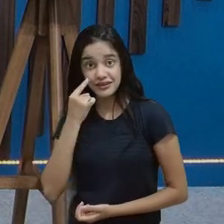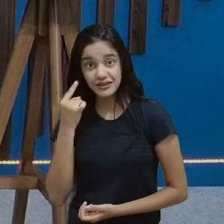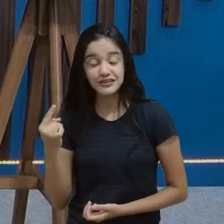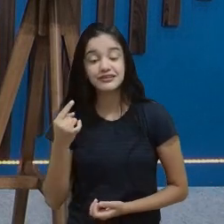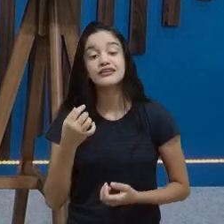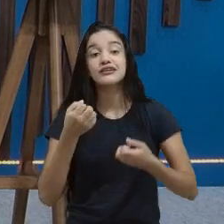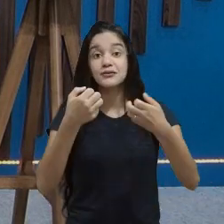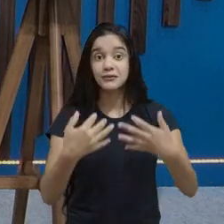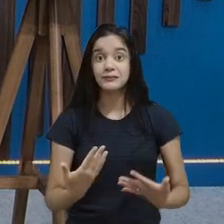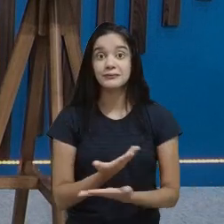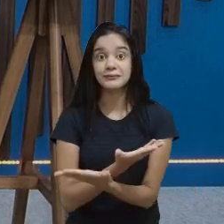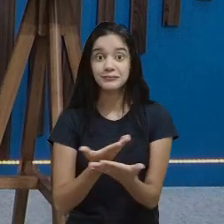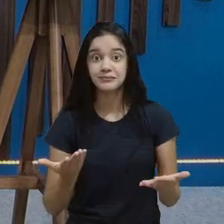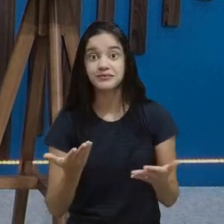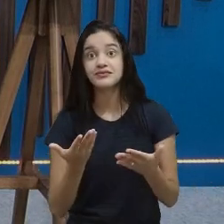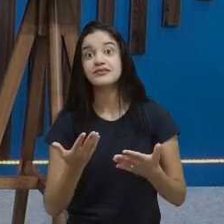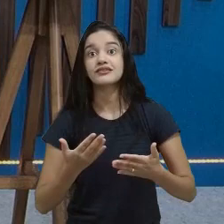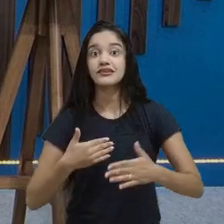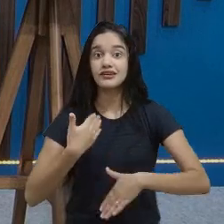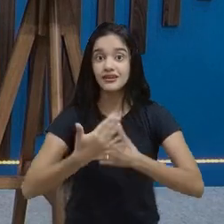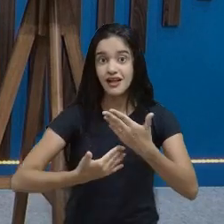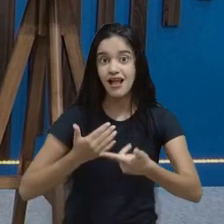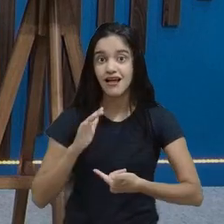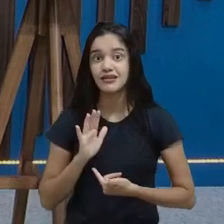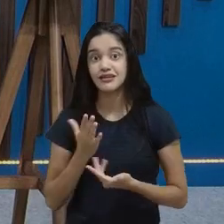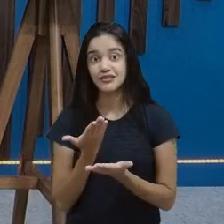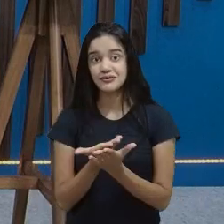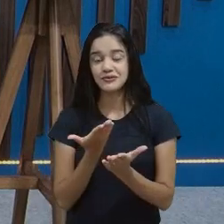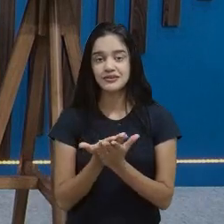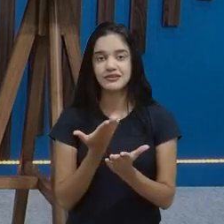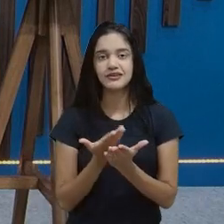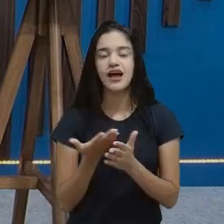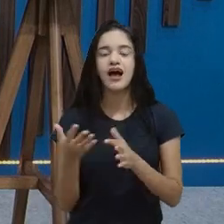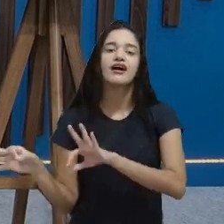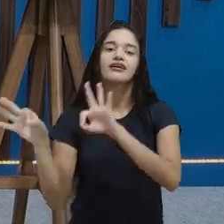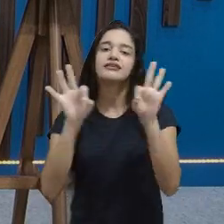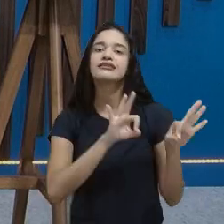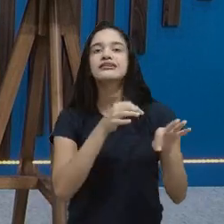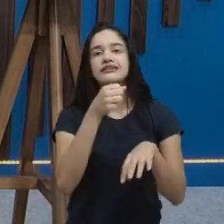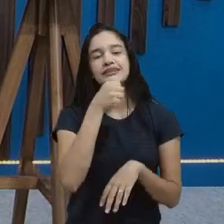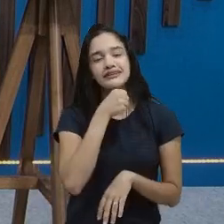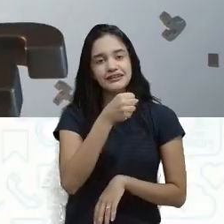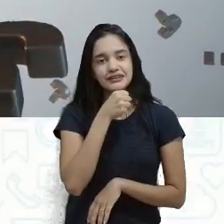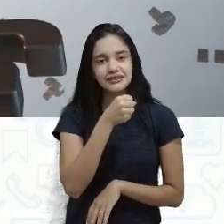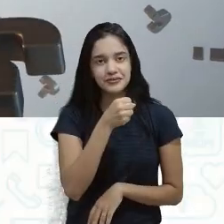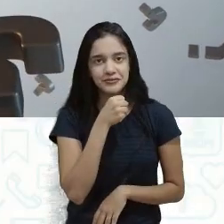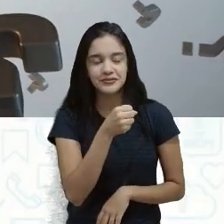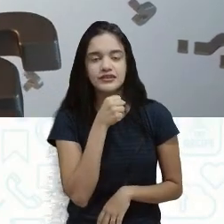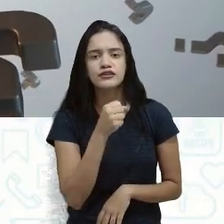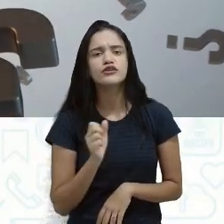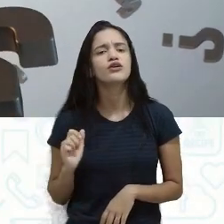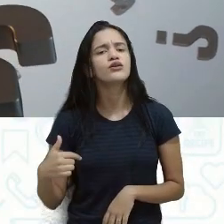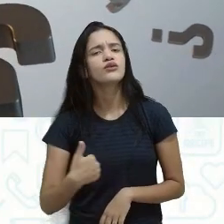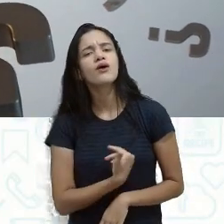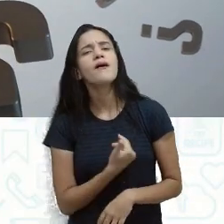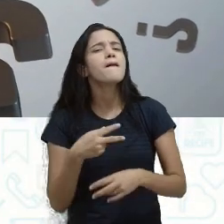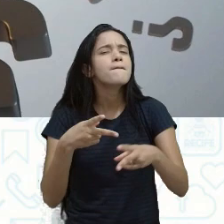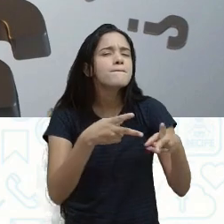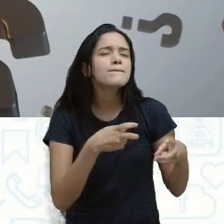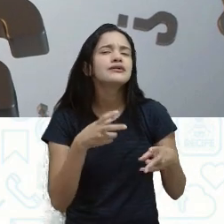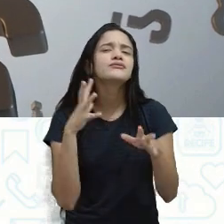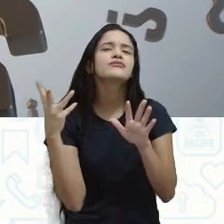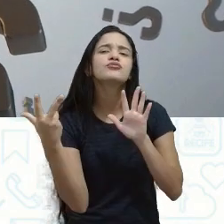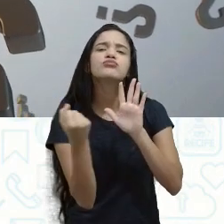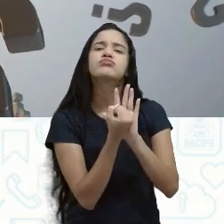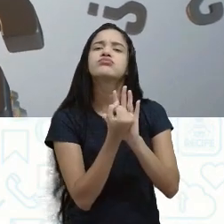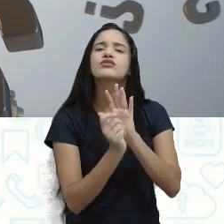vamos avançando na nossa aula, não é? Ao assistirmos à entrevista, não é, percebemos uma marca. Qual